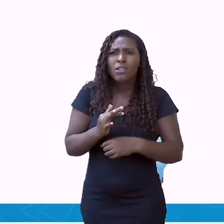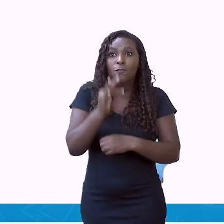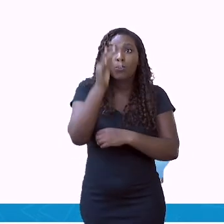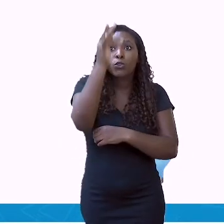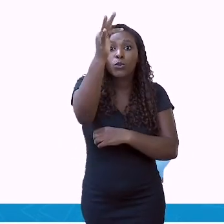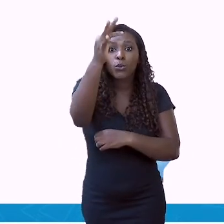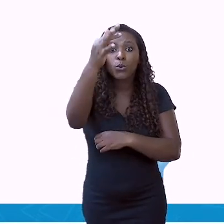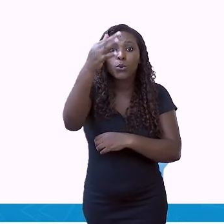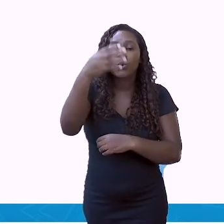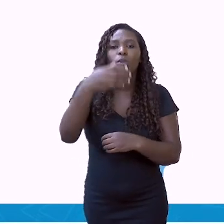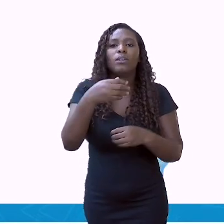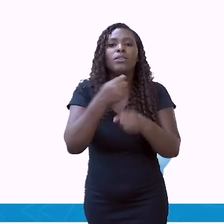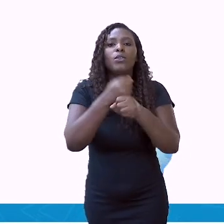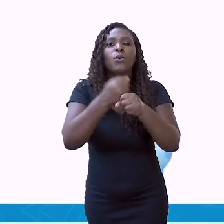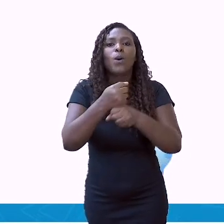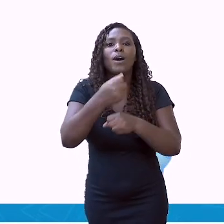Europa